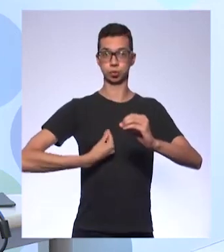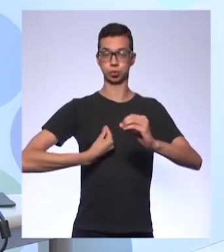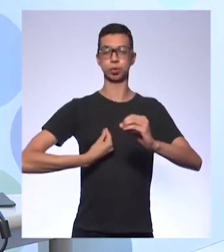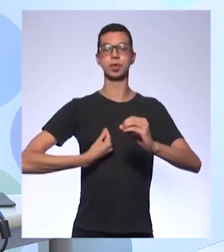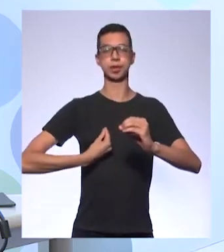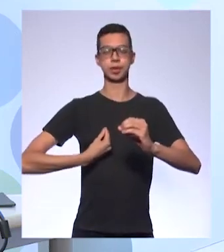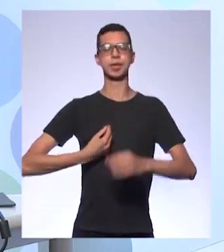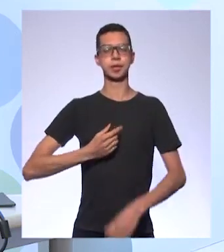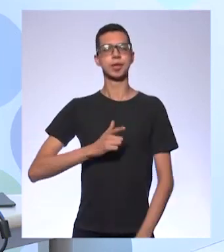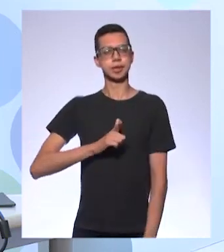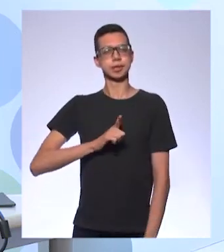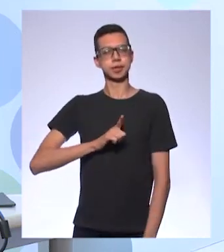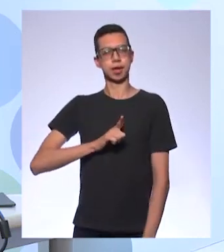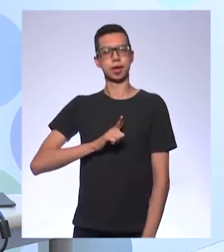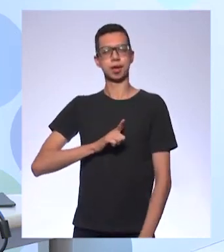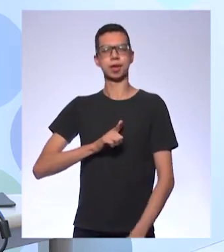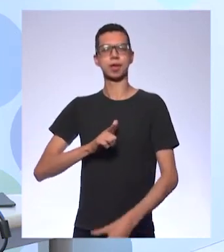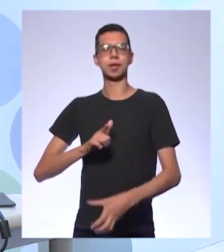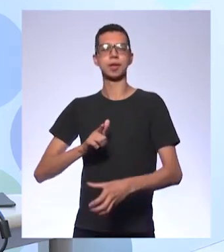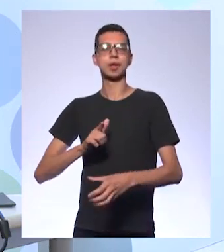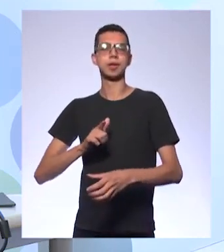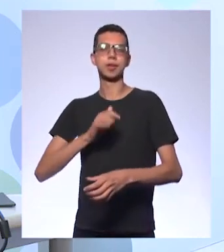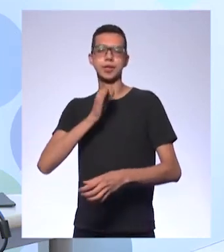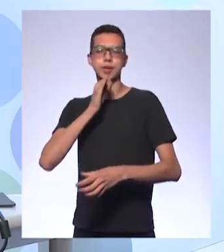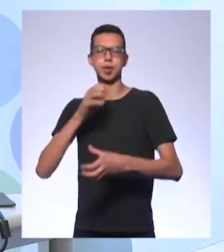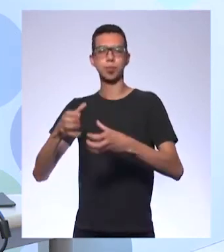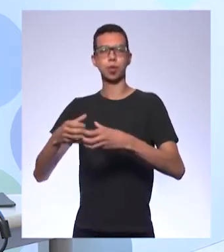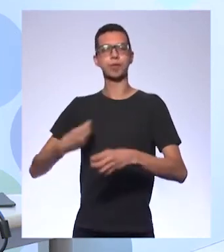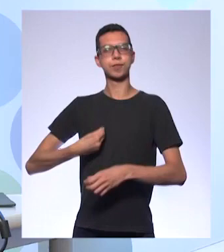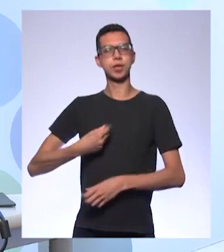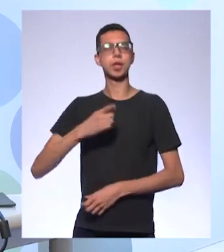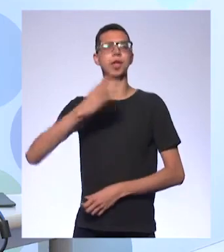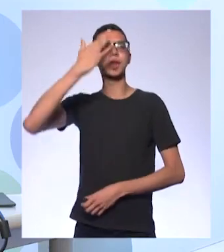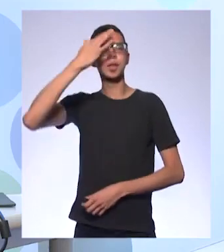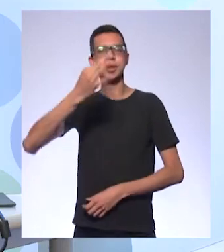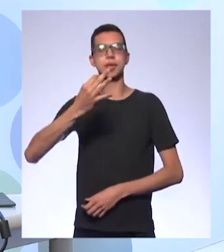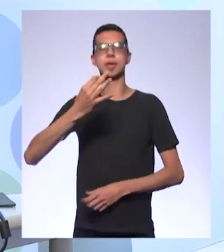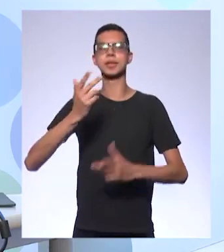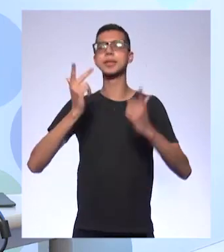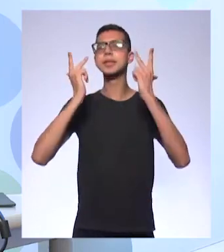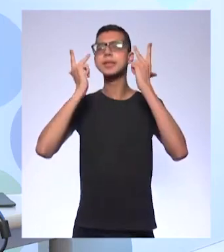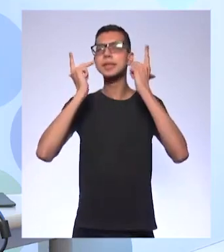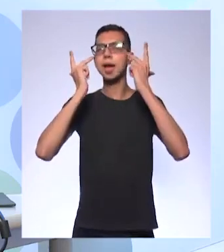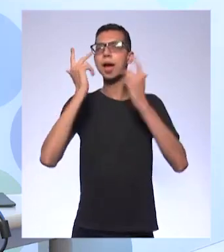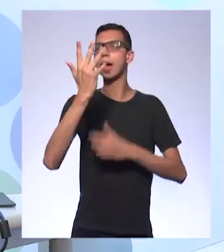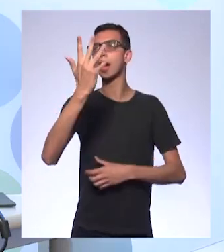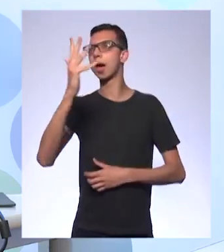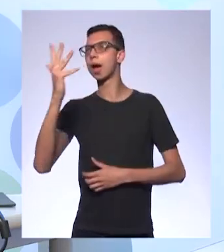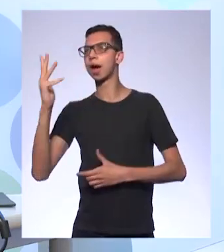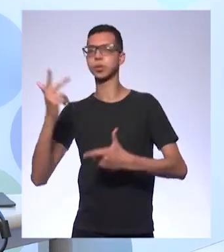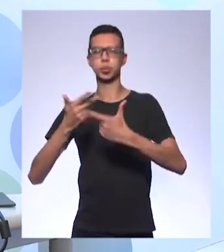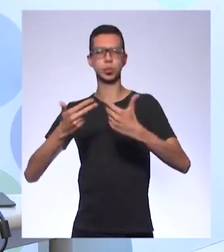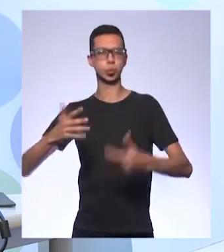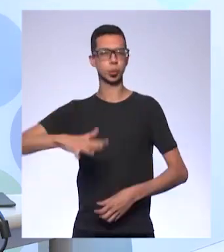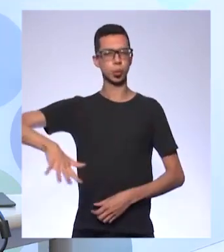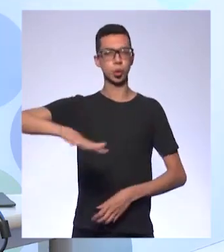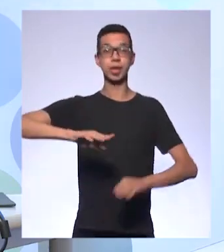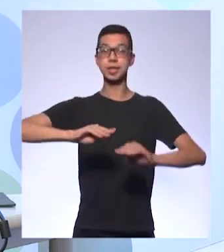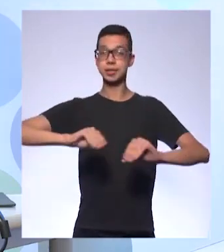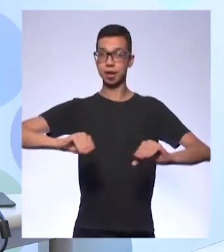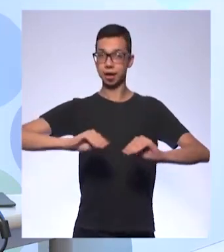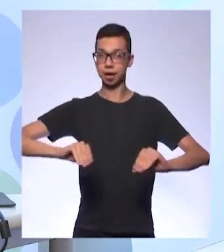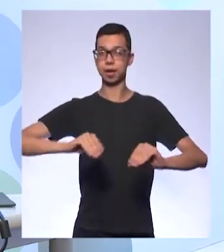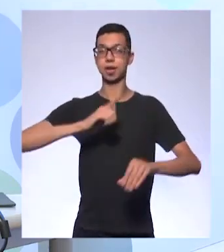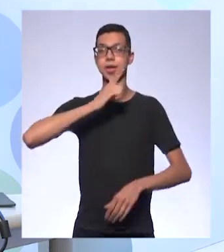uma dada situação, né? Colocando aí os ecossistemas naturais, né? Que são tanto os terrestres como os